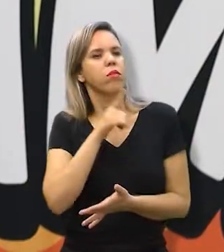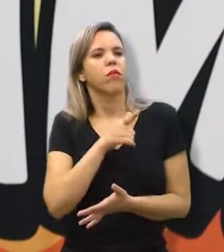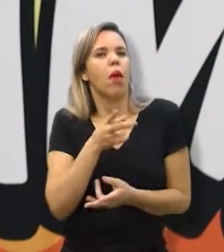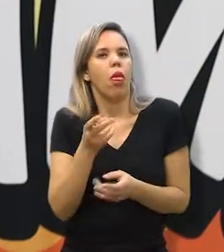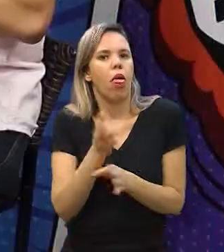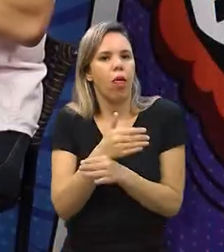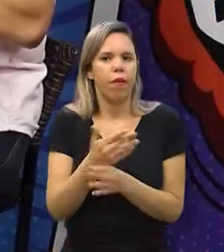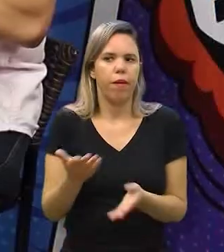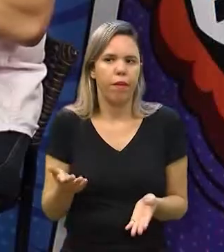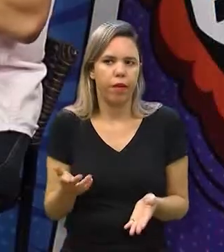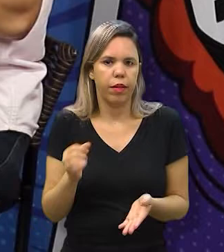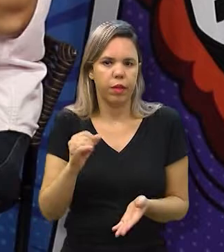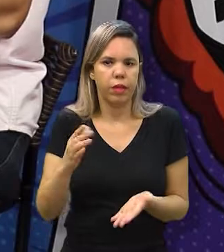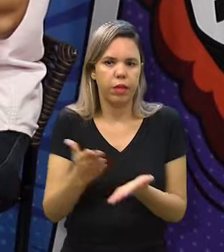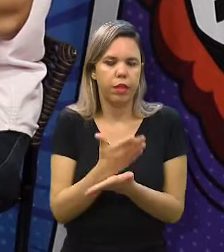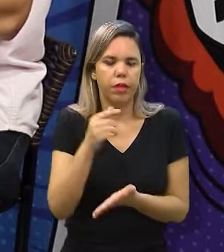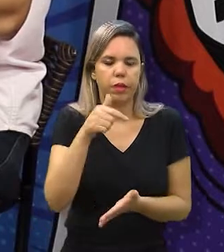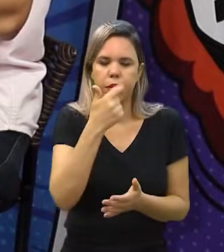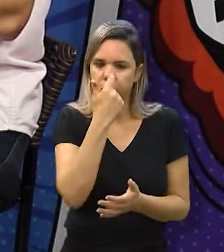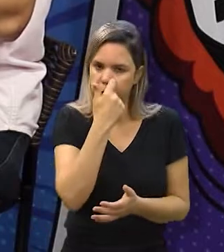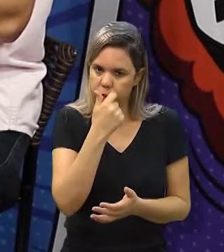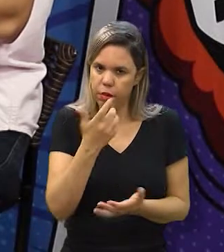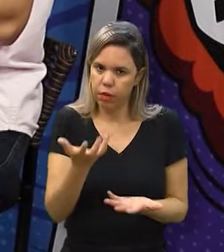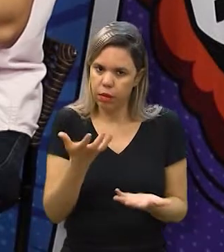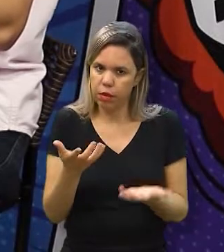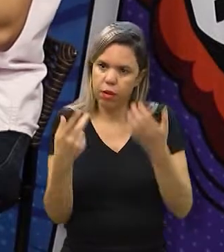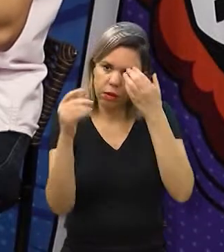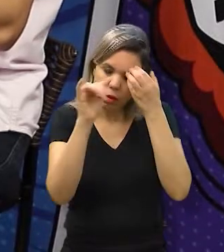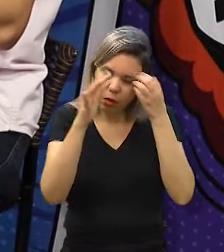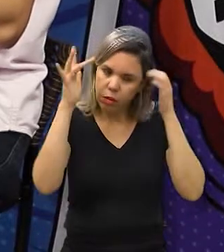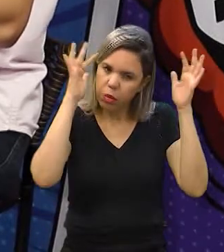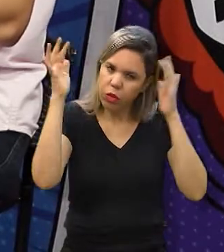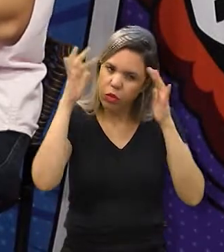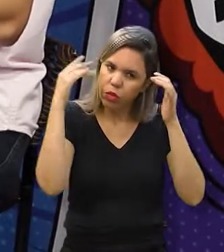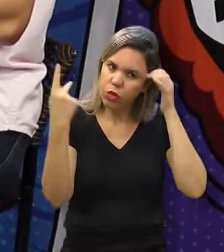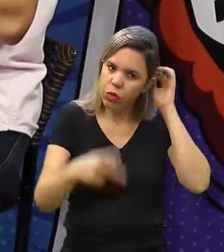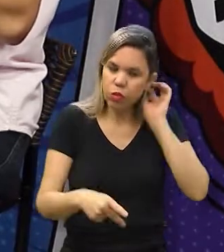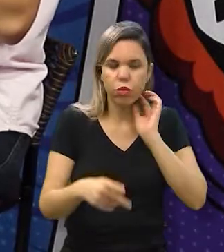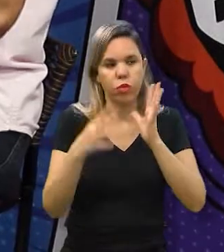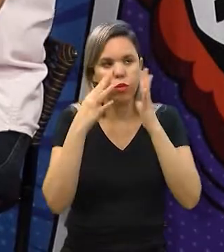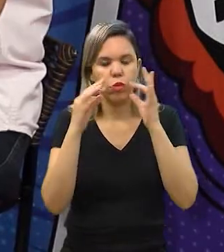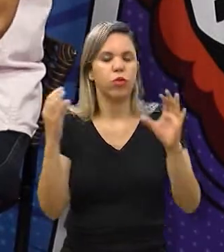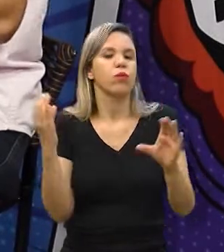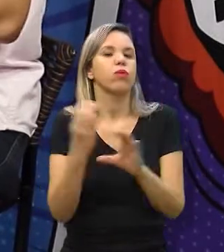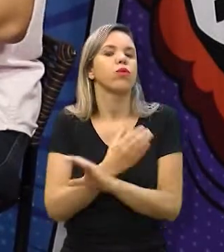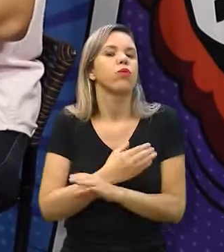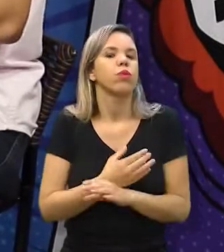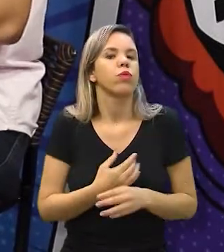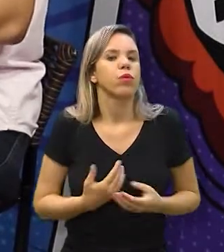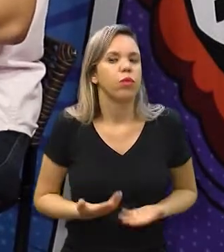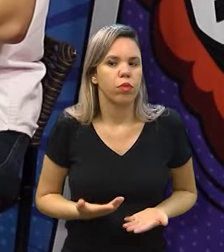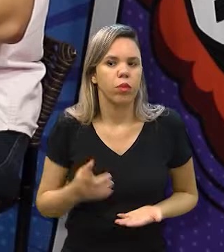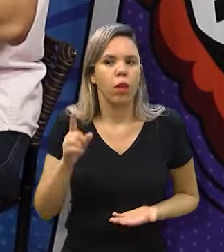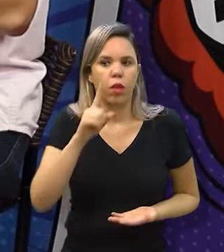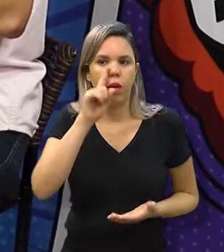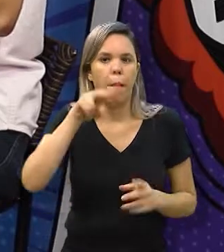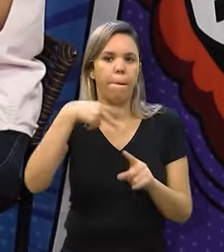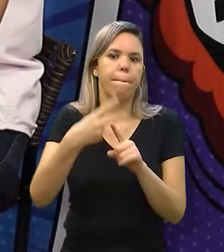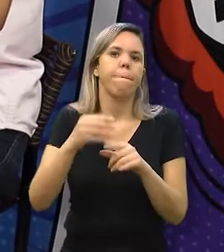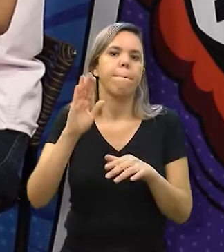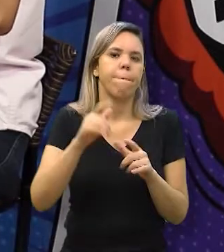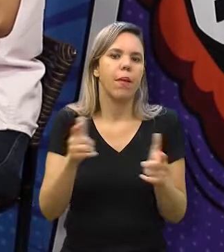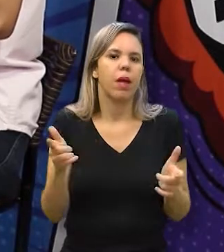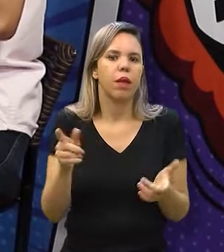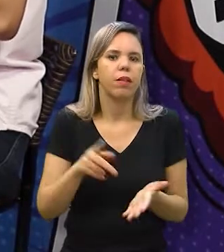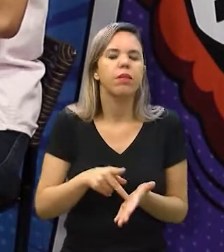você consegue se perder. E no livro, né, que requer a sua imaginação, a sua atenção total também, é um risco